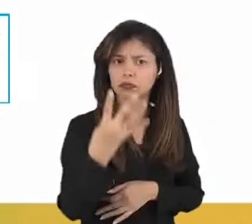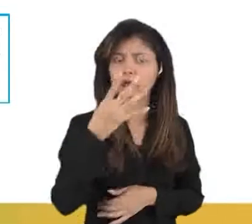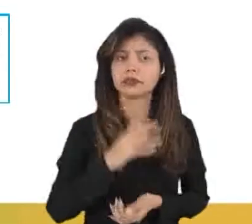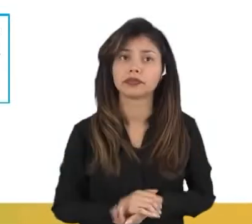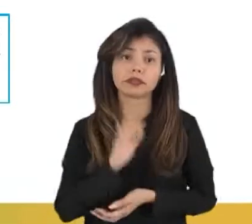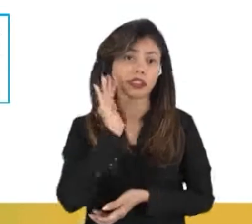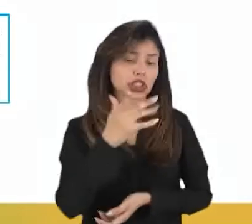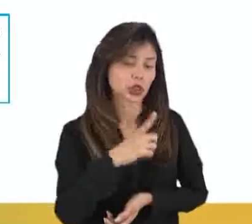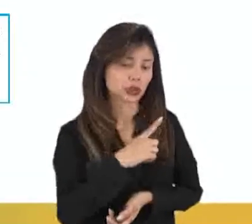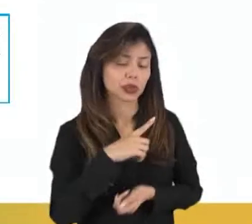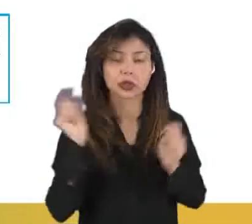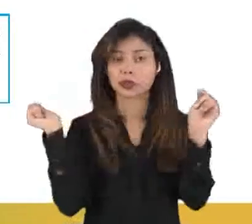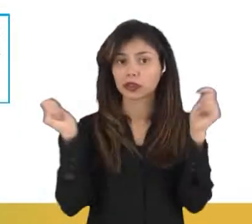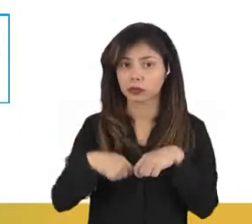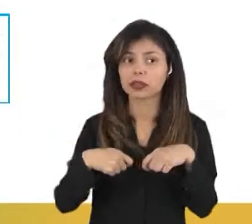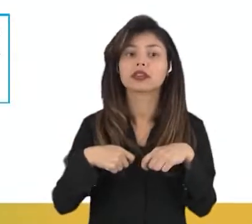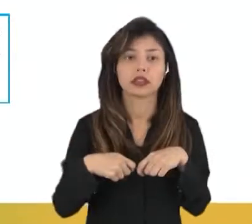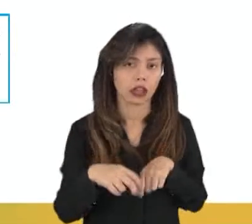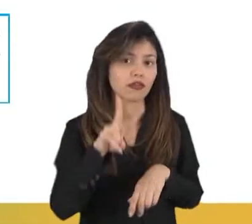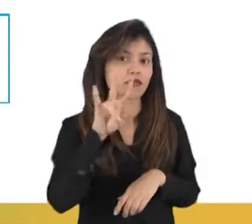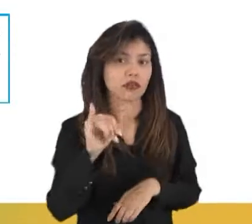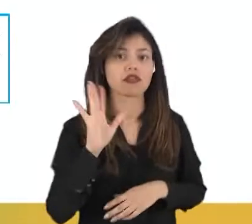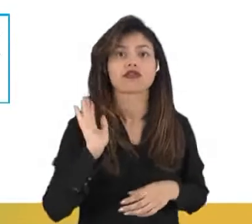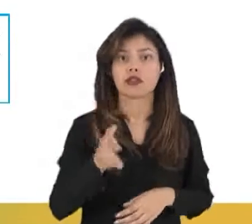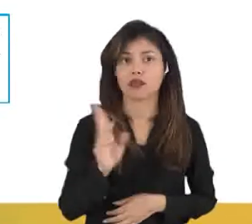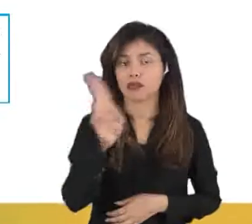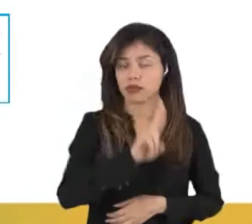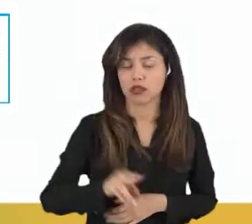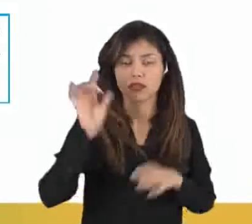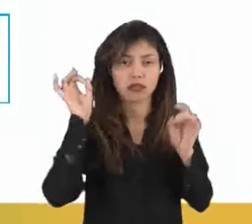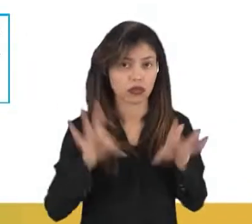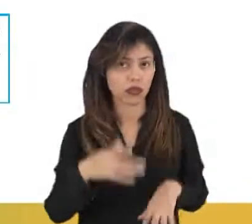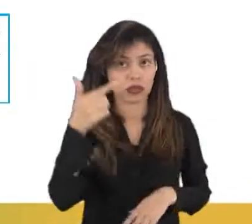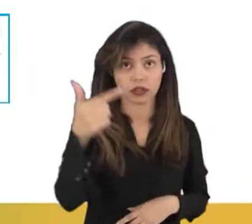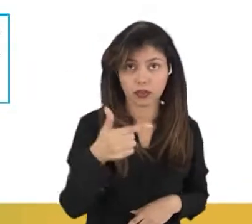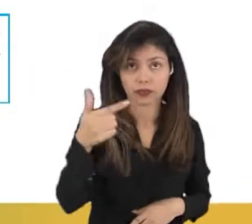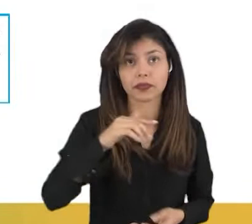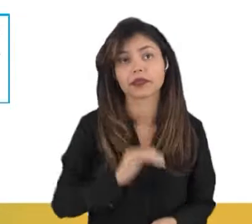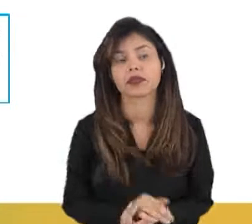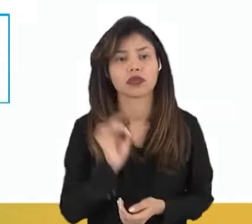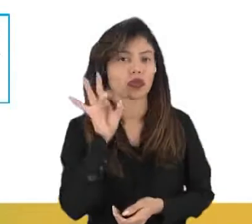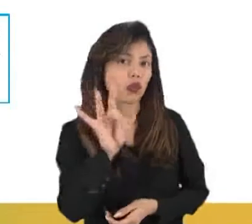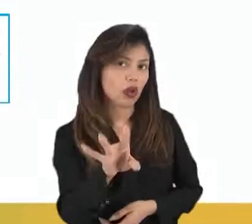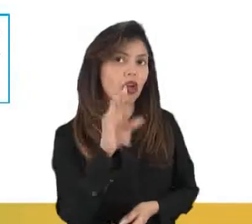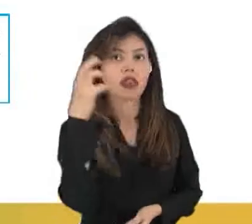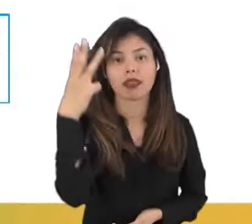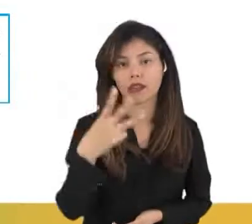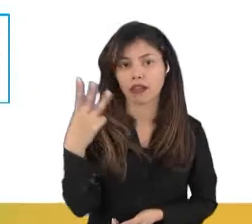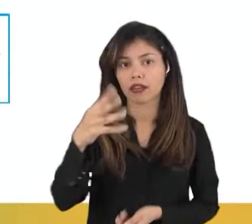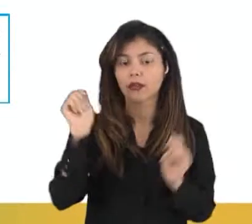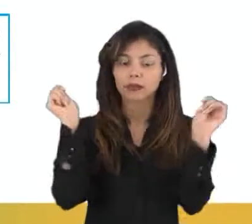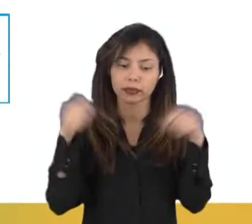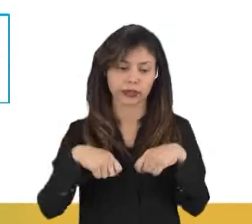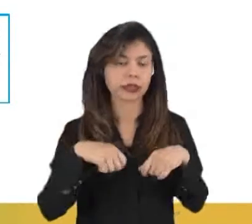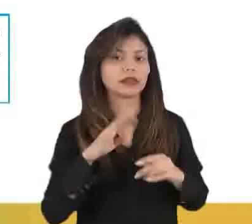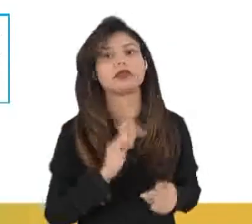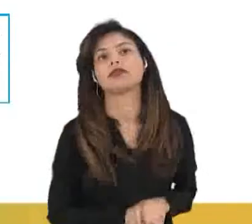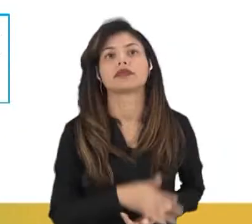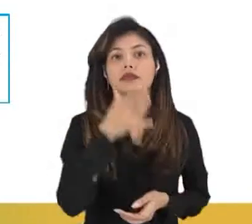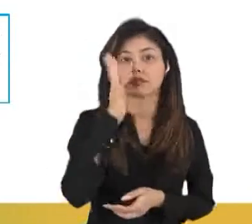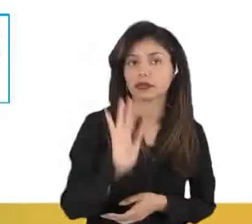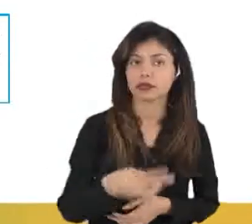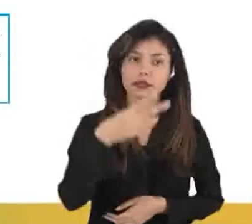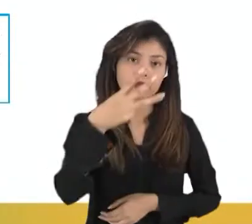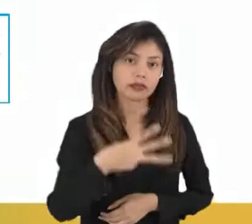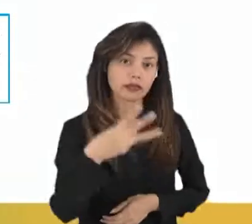já que uma possibilidade foi gasta lá no último dígito. No segundo dígito, nos sobram apenas 3 possibilidades. E já lá